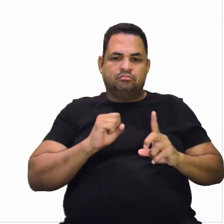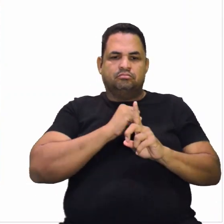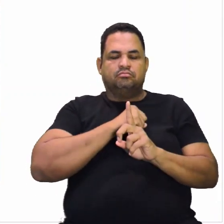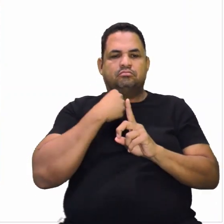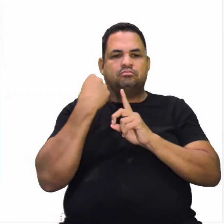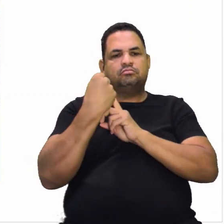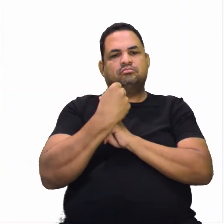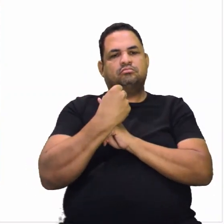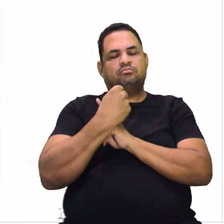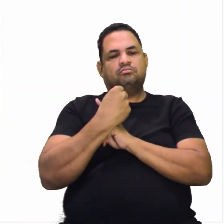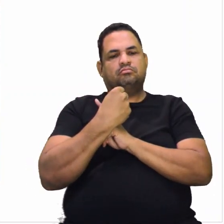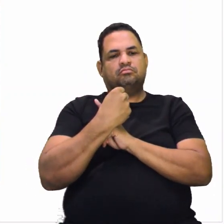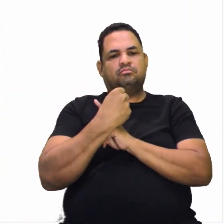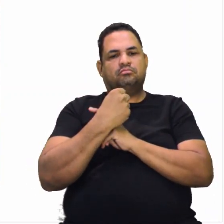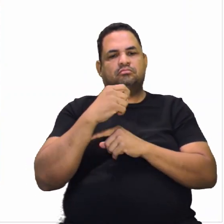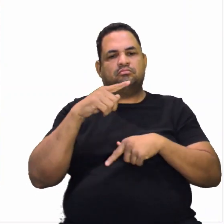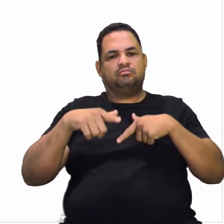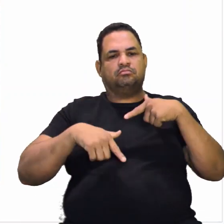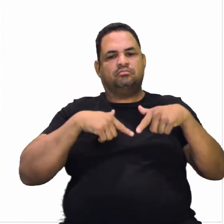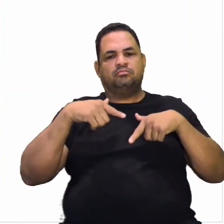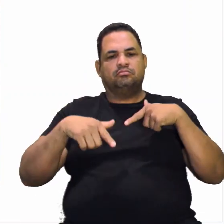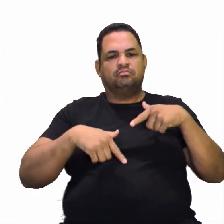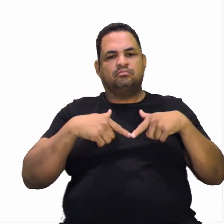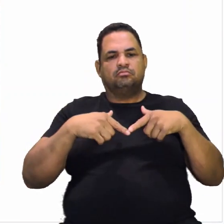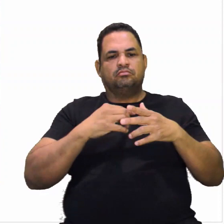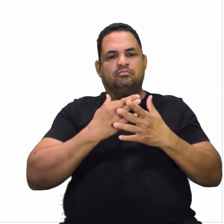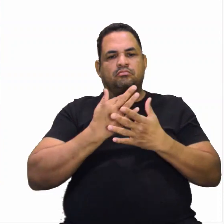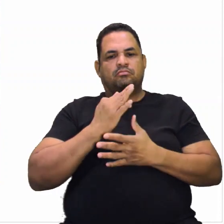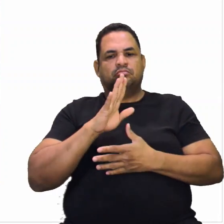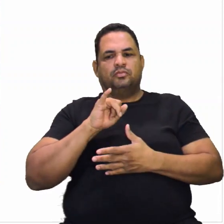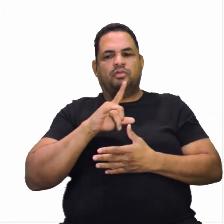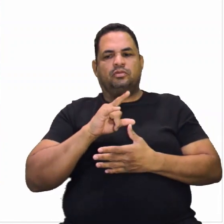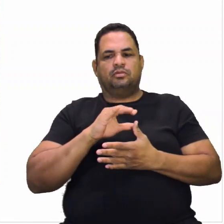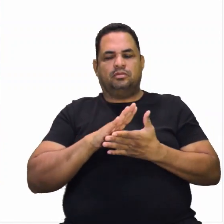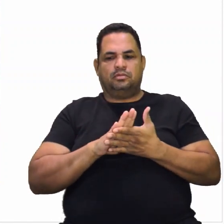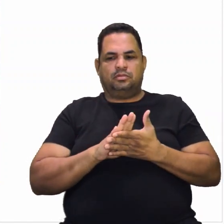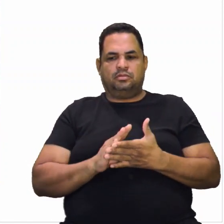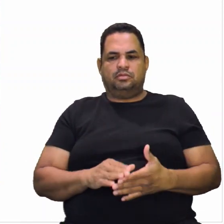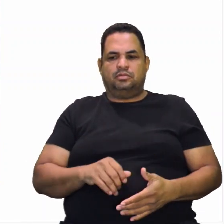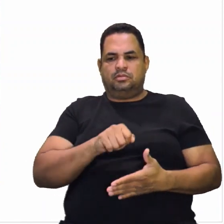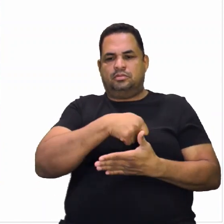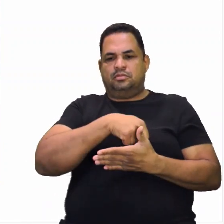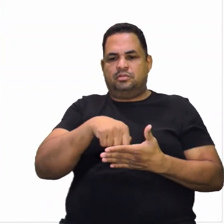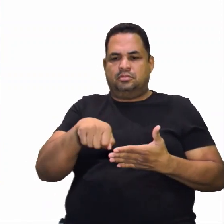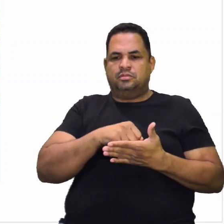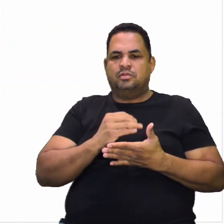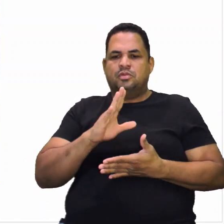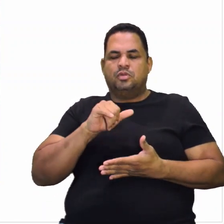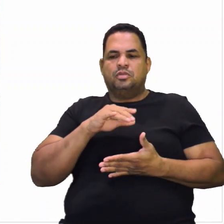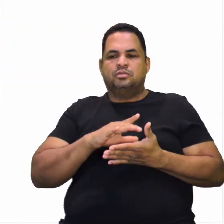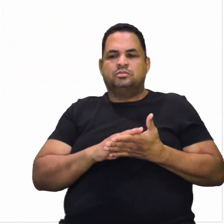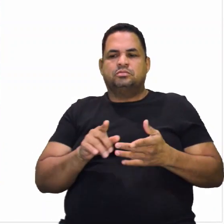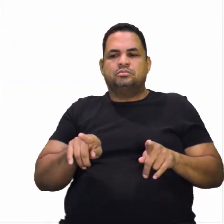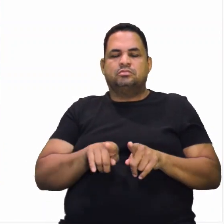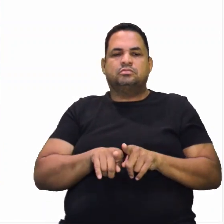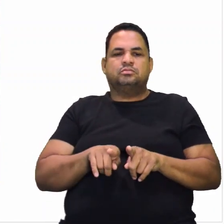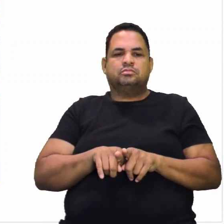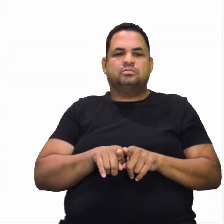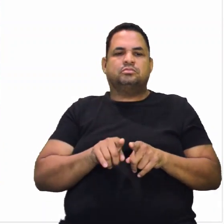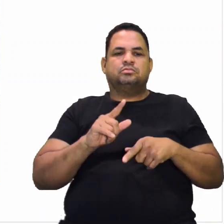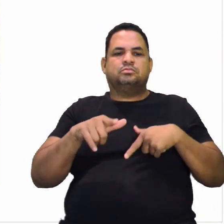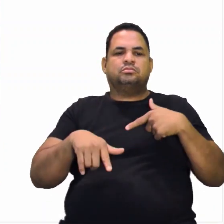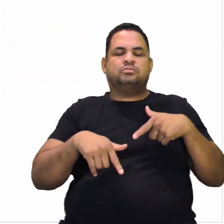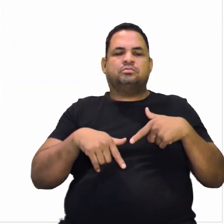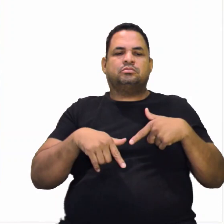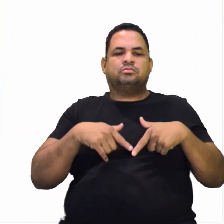sociedade que produziu, os fenícios que produziram a escrita cuneiforme, os hieróglifos produzidos pelos